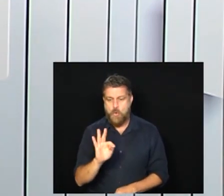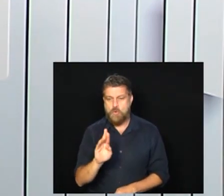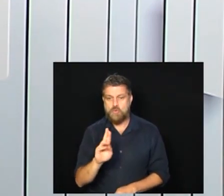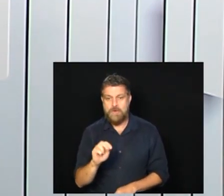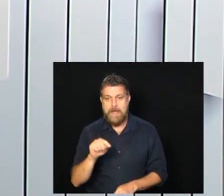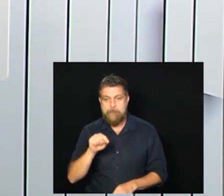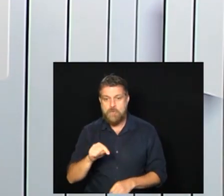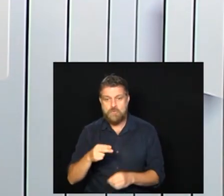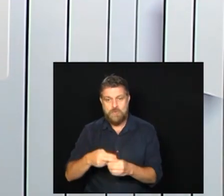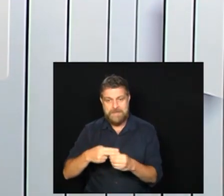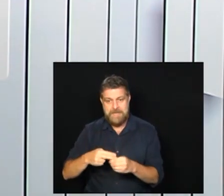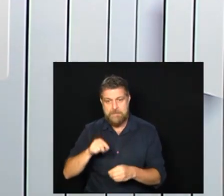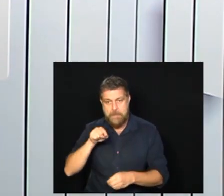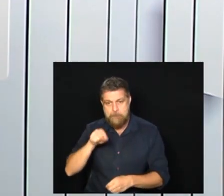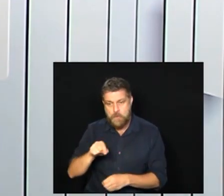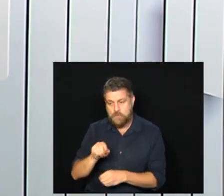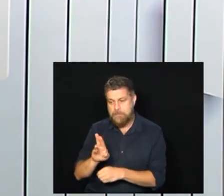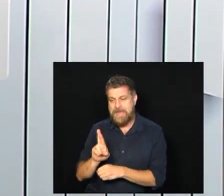cotuca.unicamp.br.